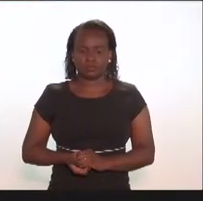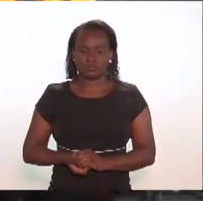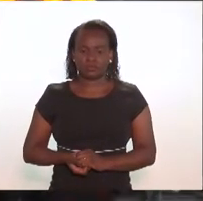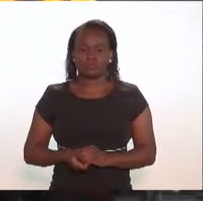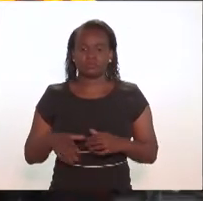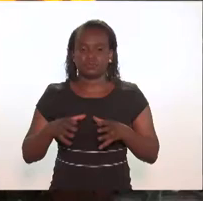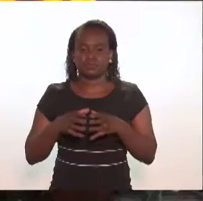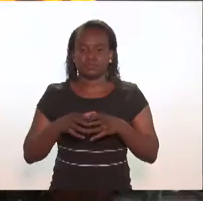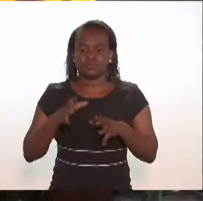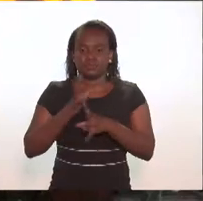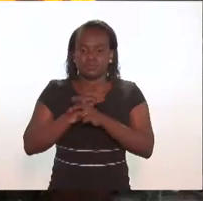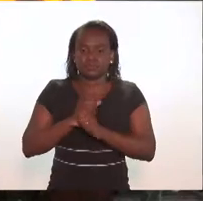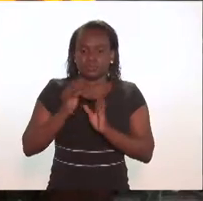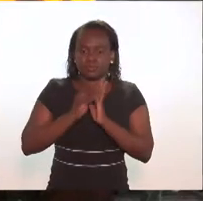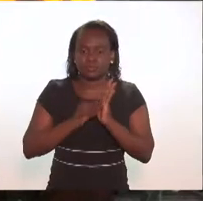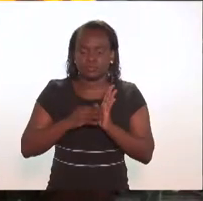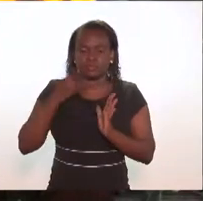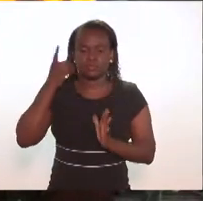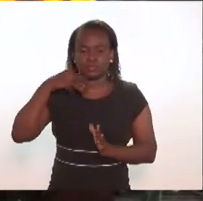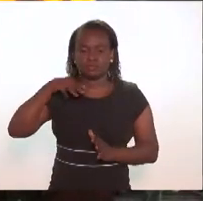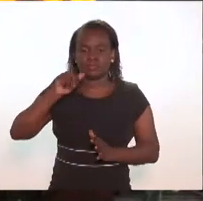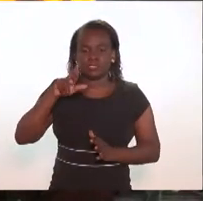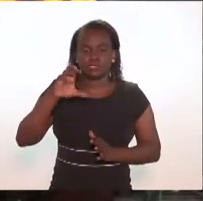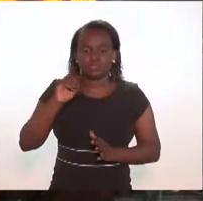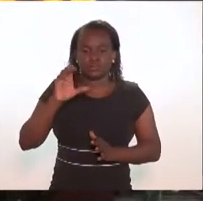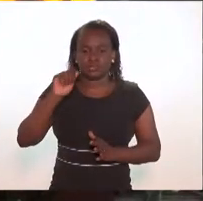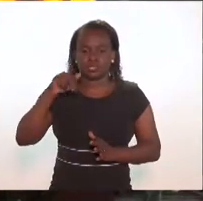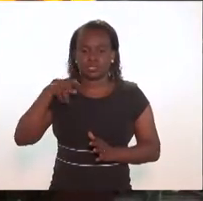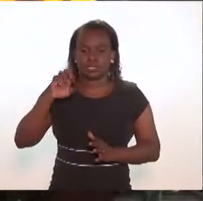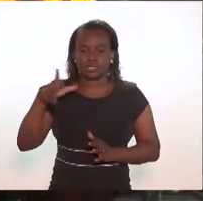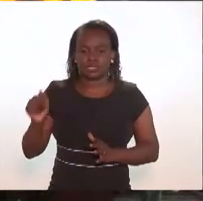Pela Comissão de Orçamento, deputado Márcio Canella.